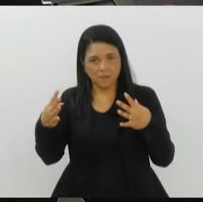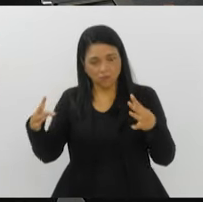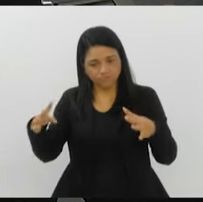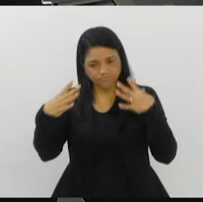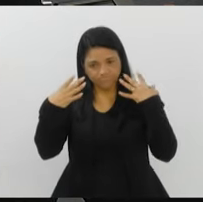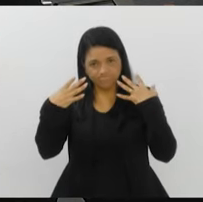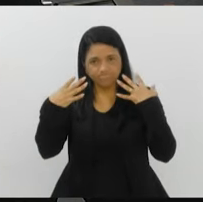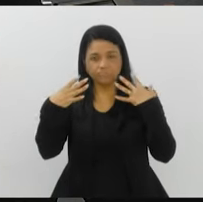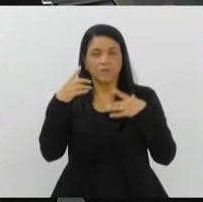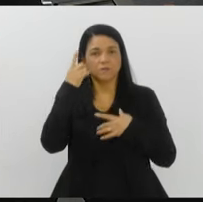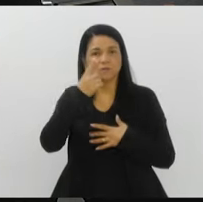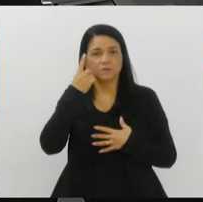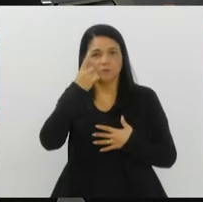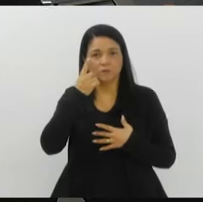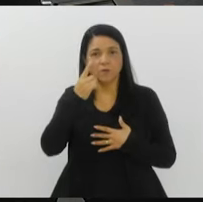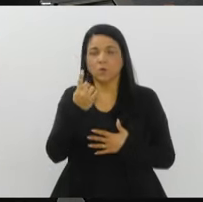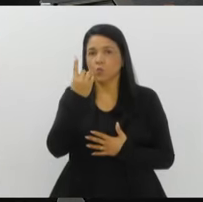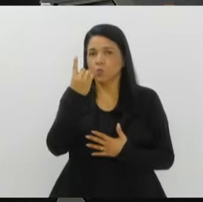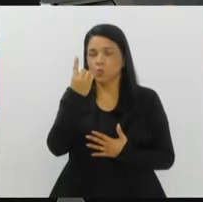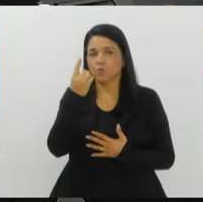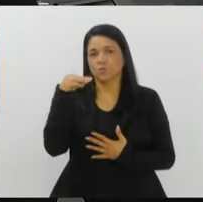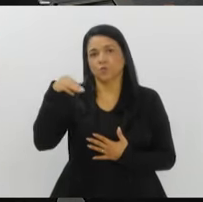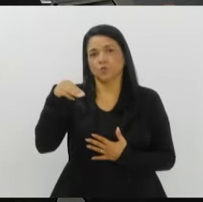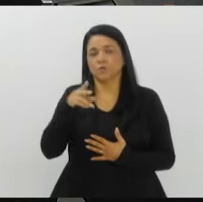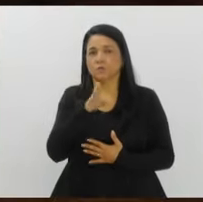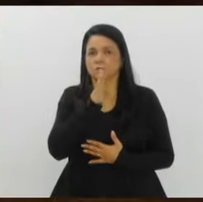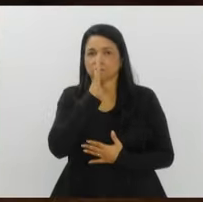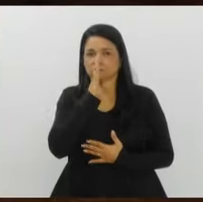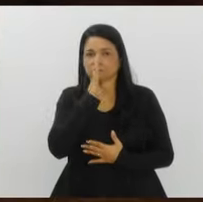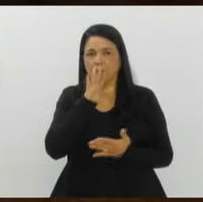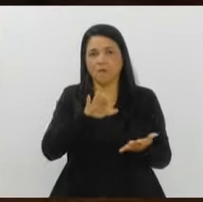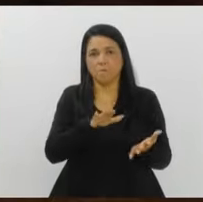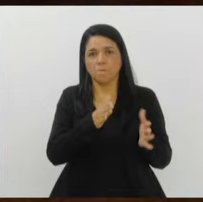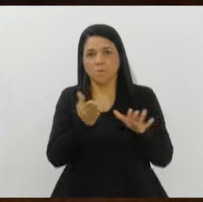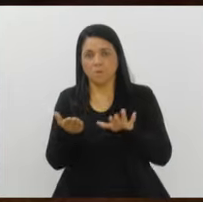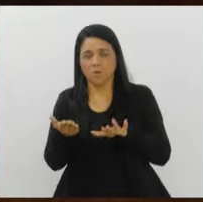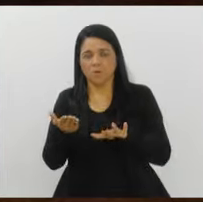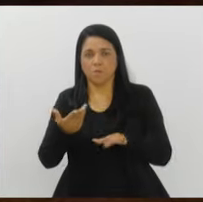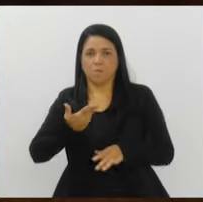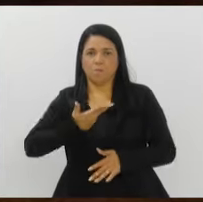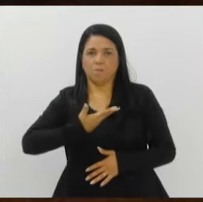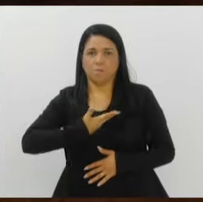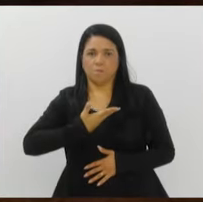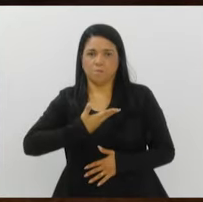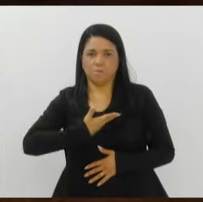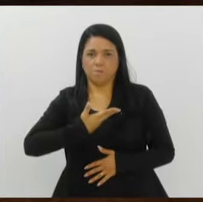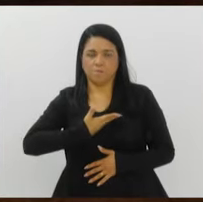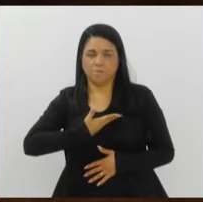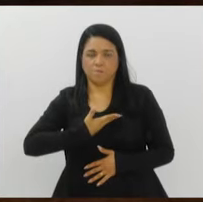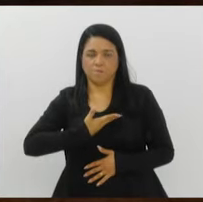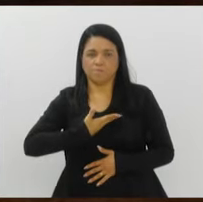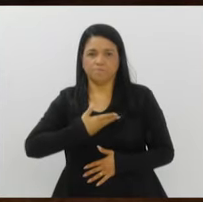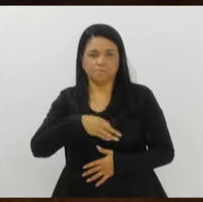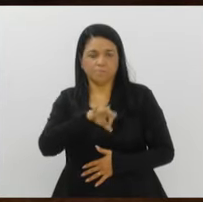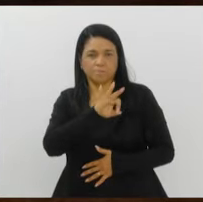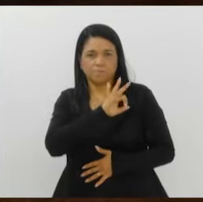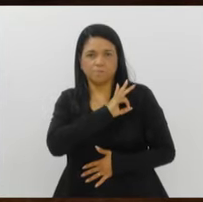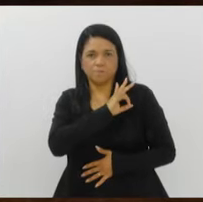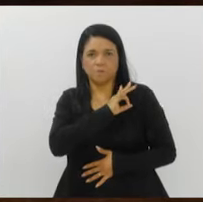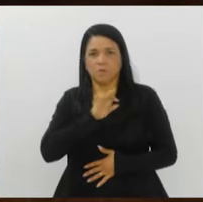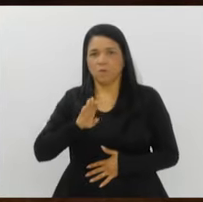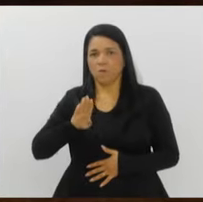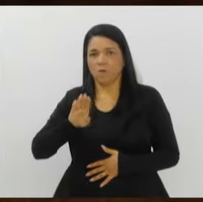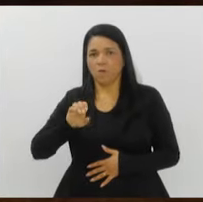favor, pedir um minuto de silêncio pela morte do meu companheiro de farda, do BOP,